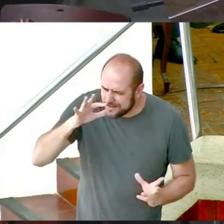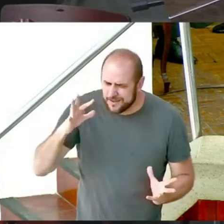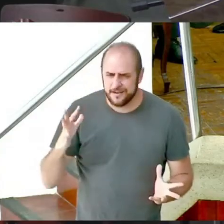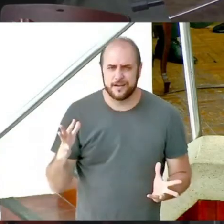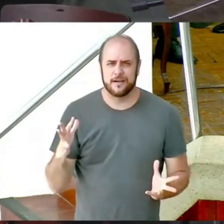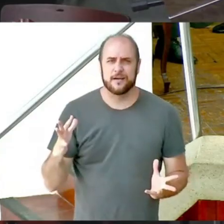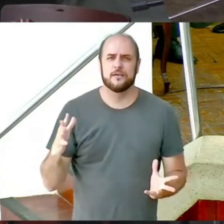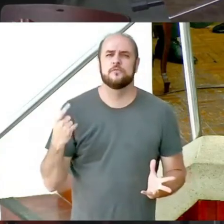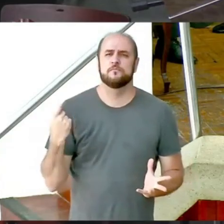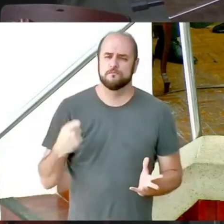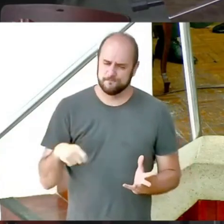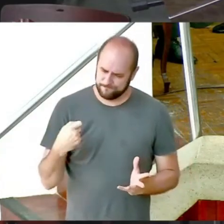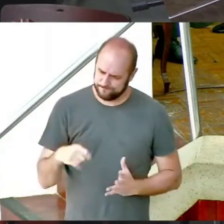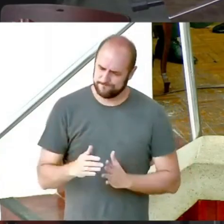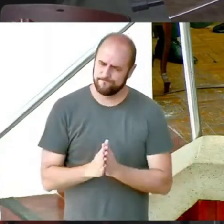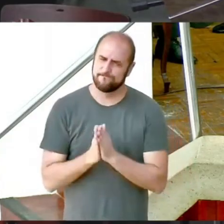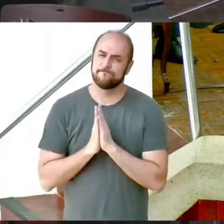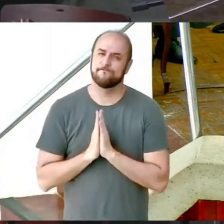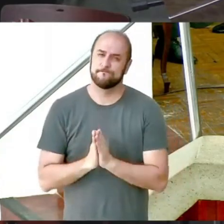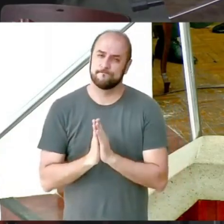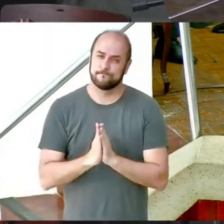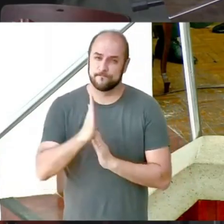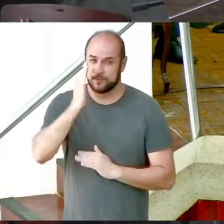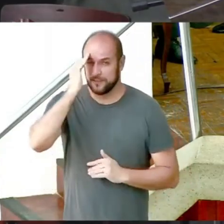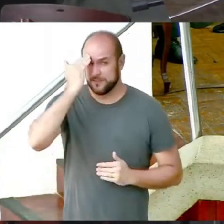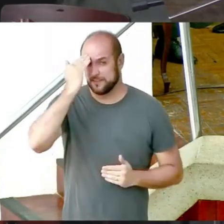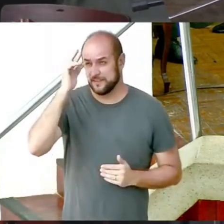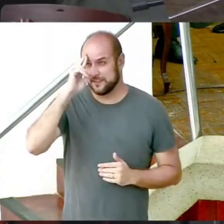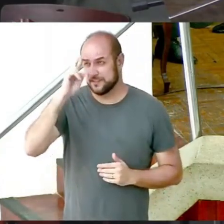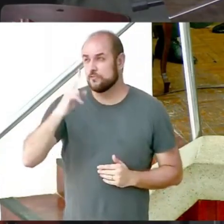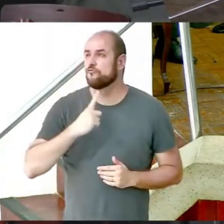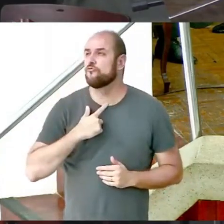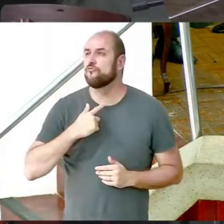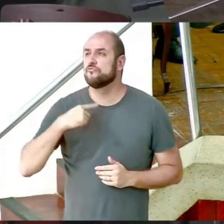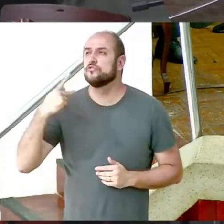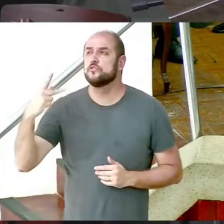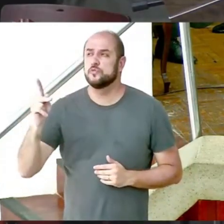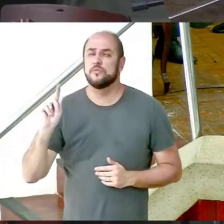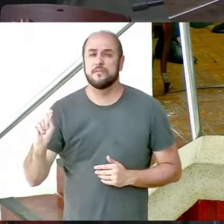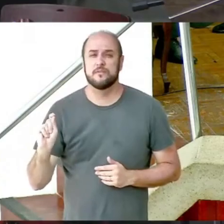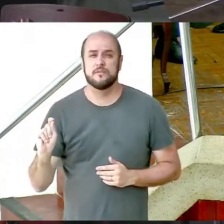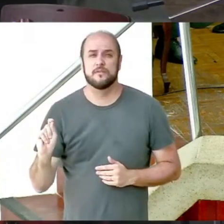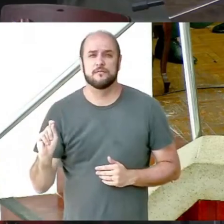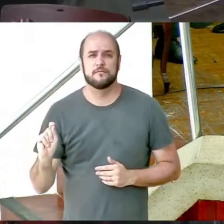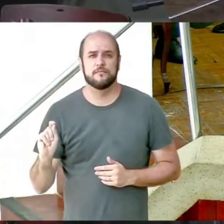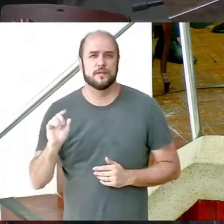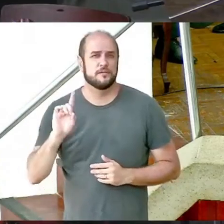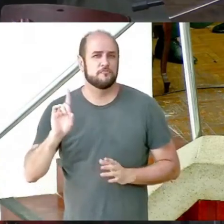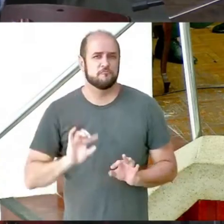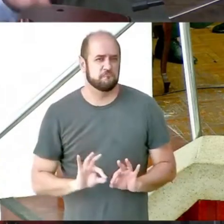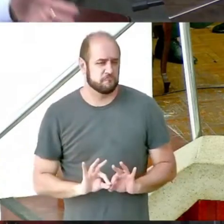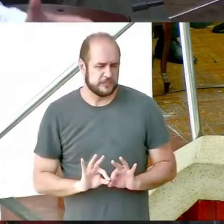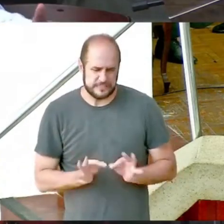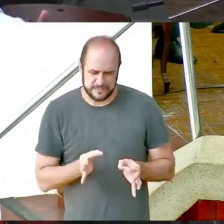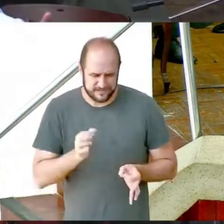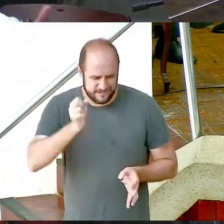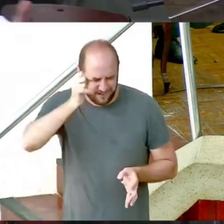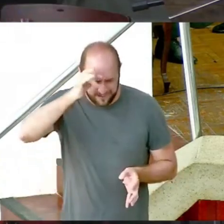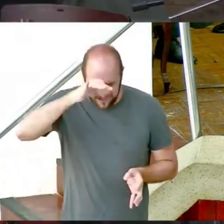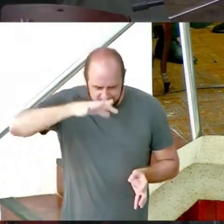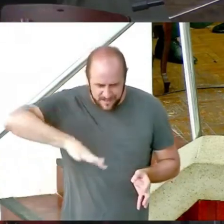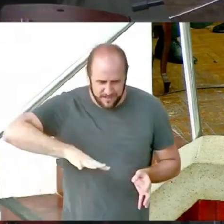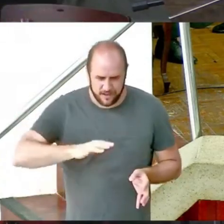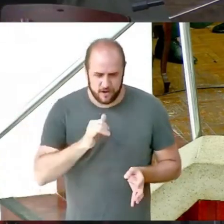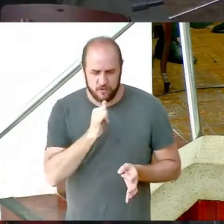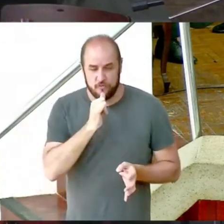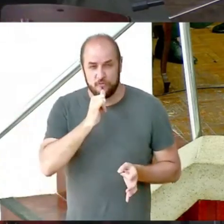devemos orar para entender: Senhor, esta é a tua vontade. E aí Deus simplesmente, de forma clara, abre